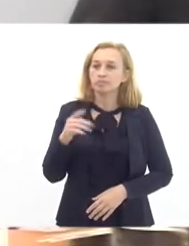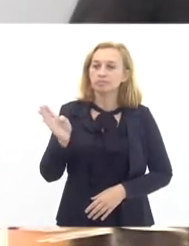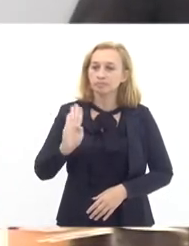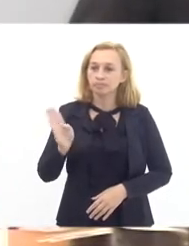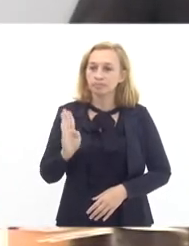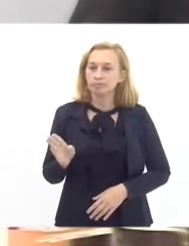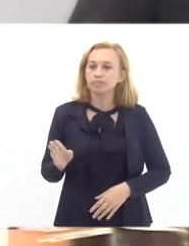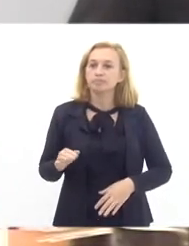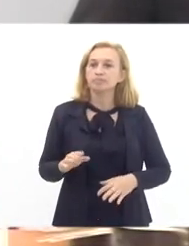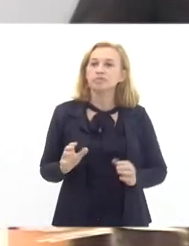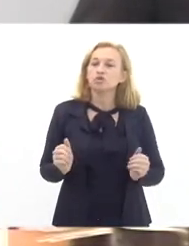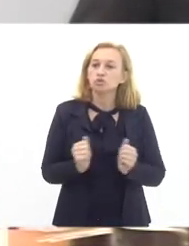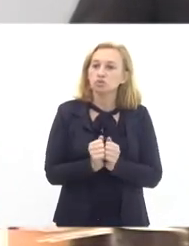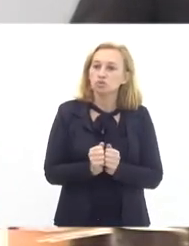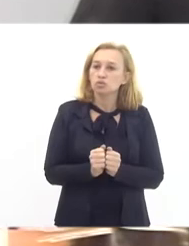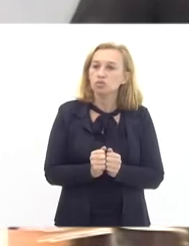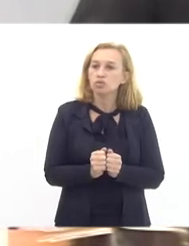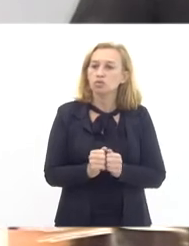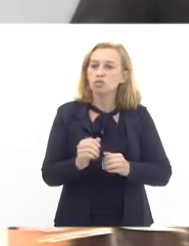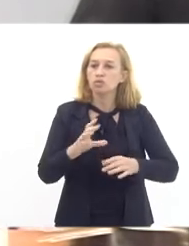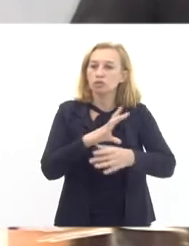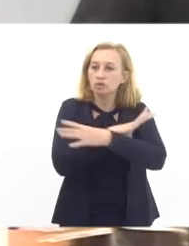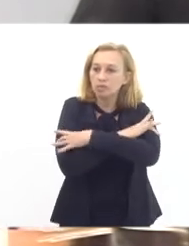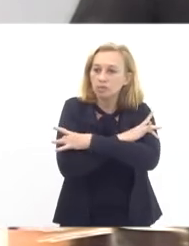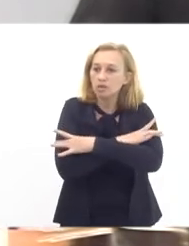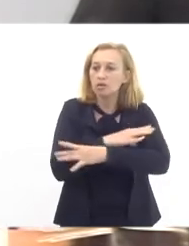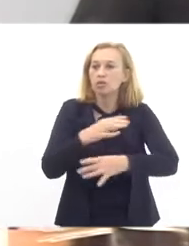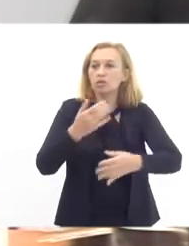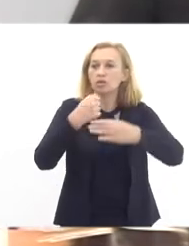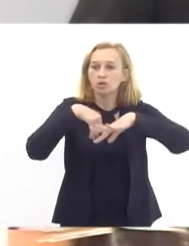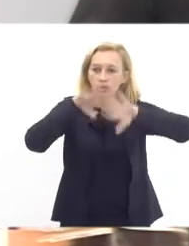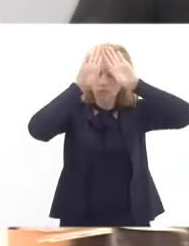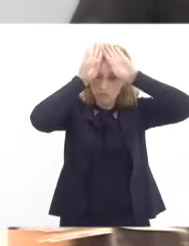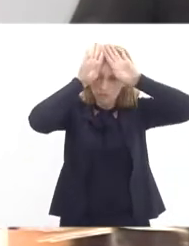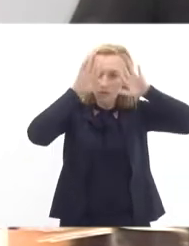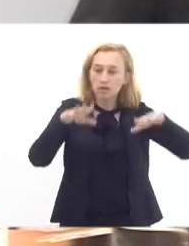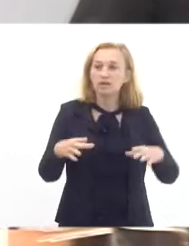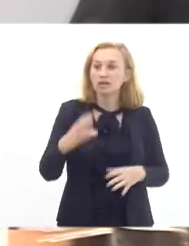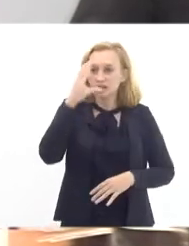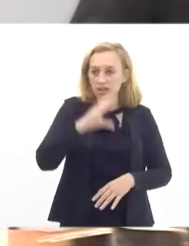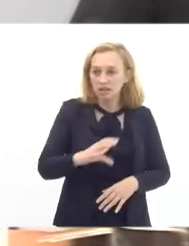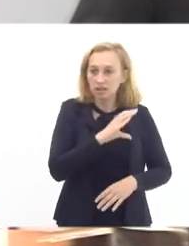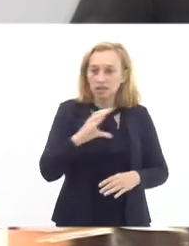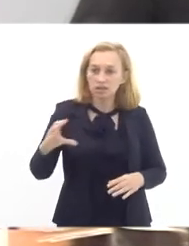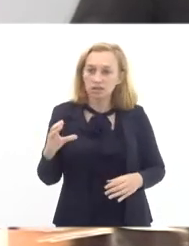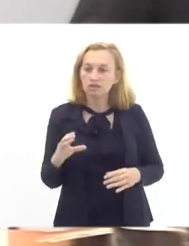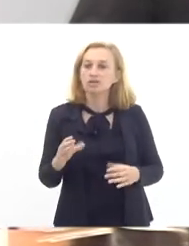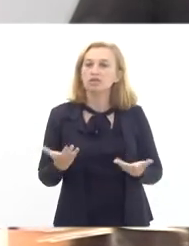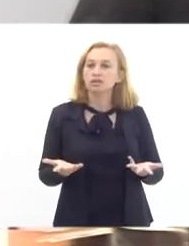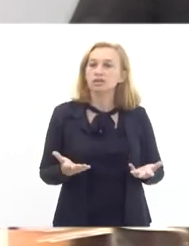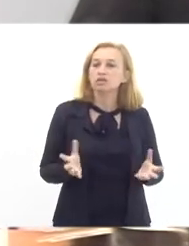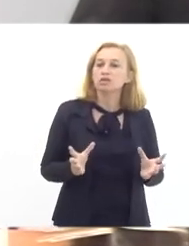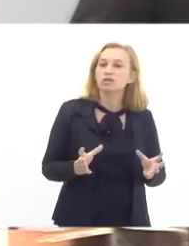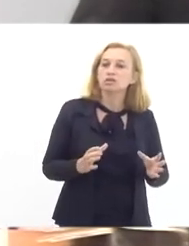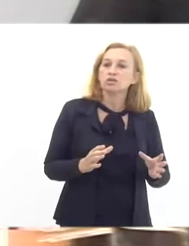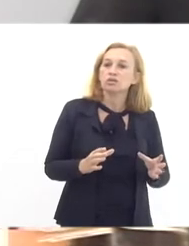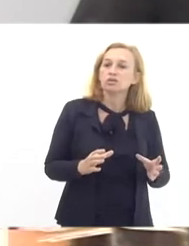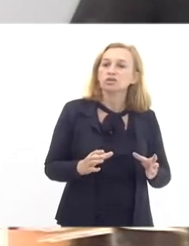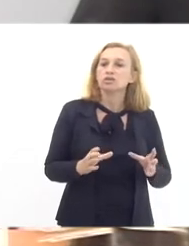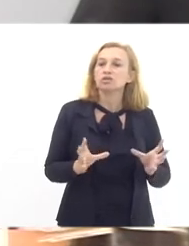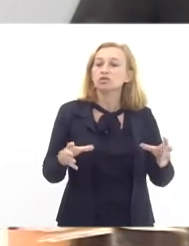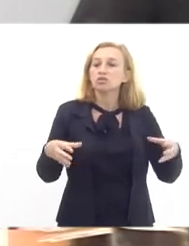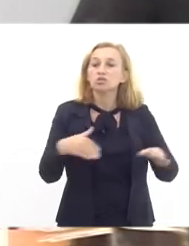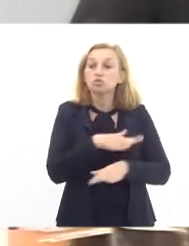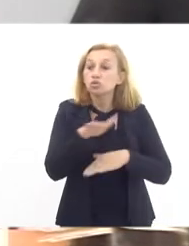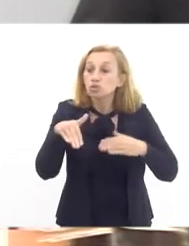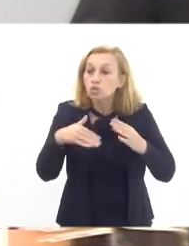A gente juntou com o pessoal do Candomblé, com o pessoal da Umbanda, com o pessoal da Igreja Católica, com o pessoal batista, com o kardecista,